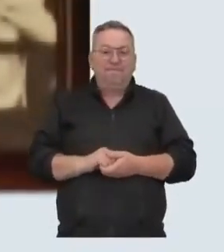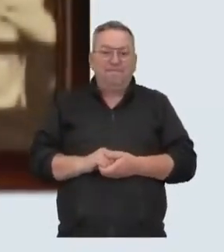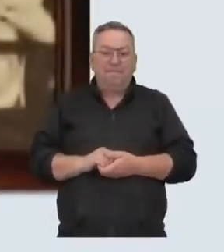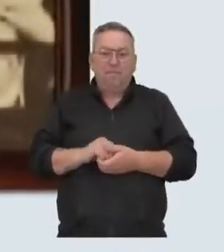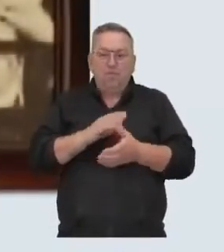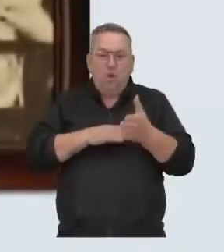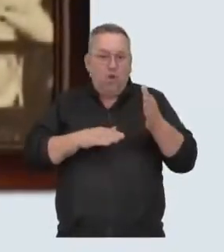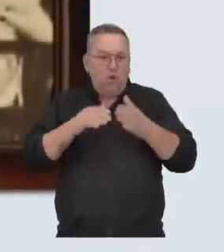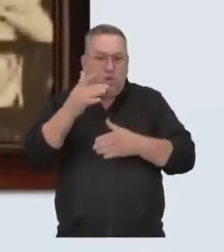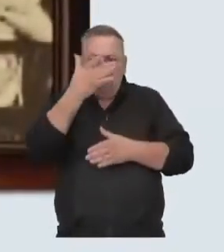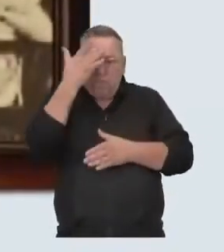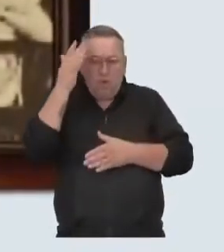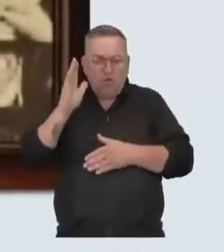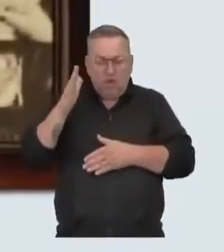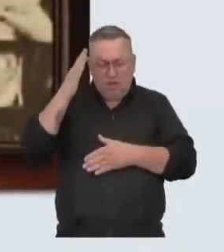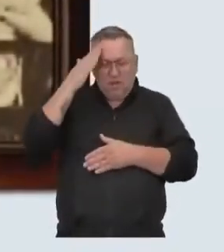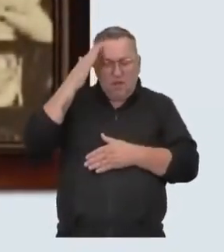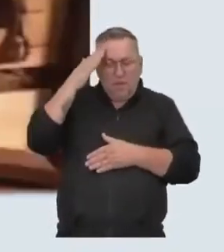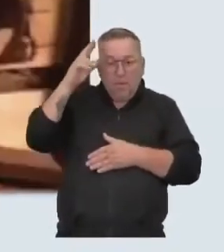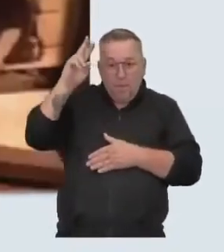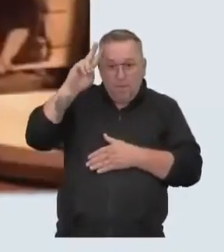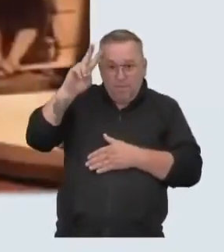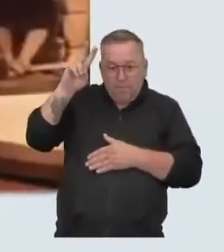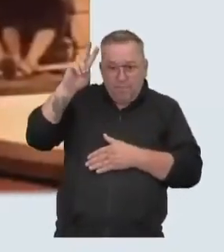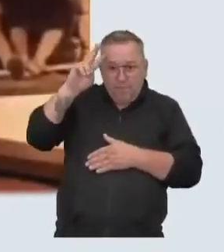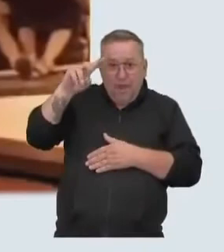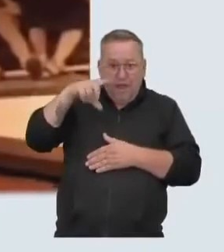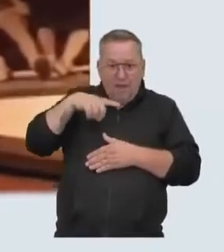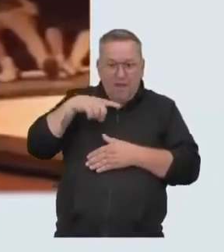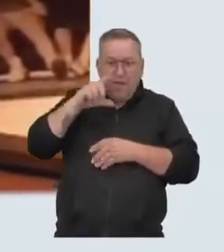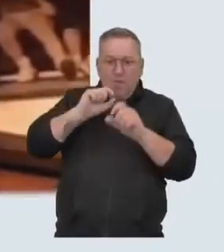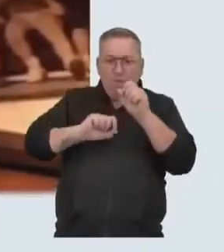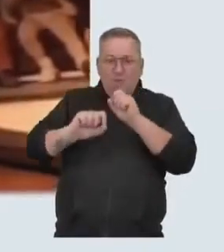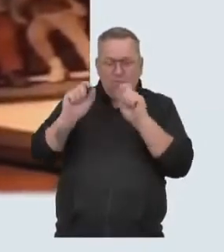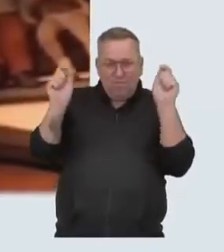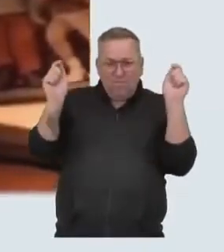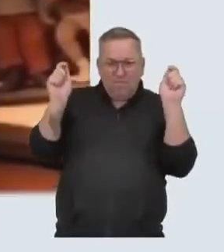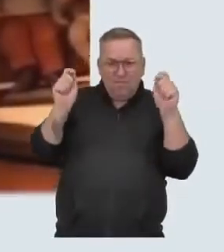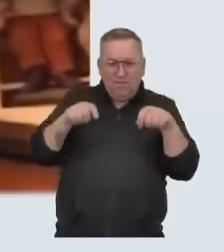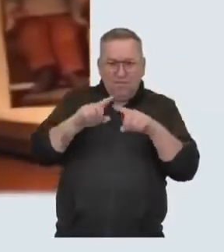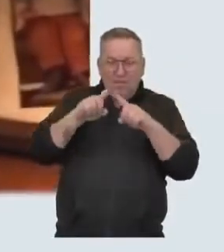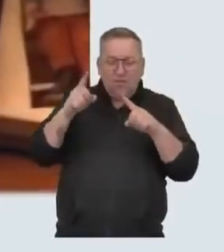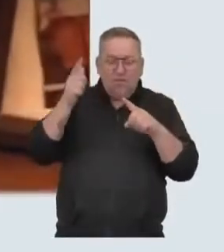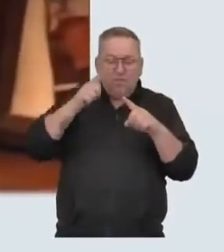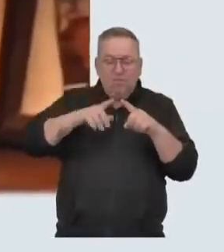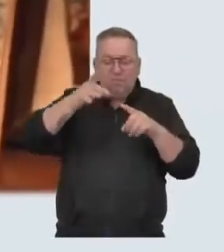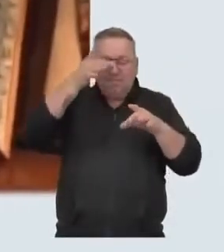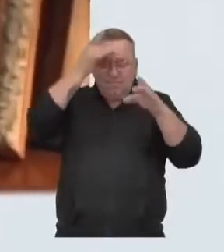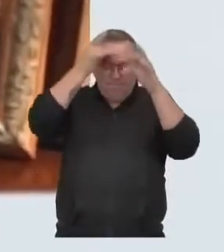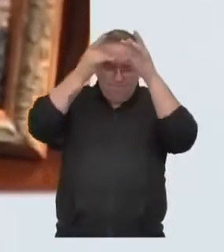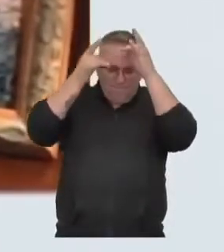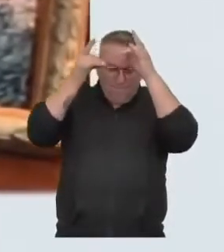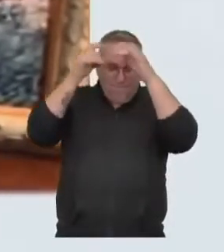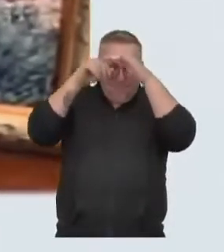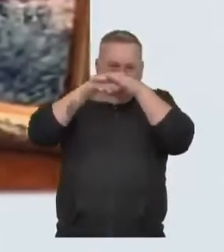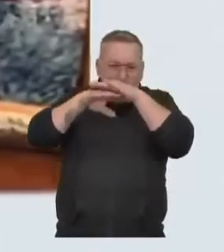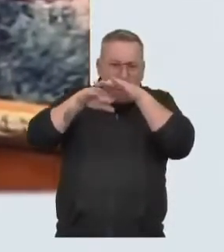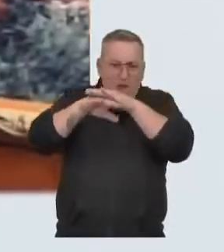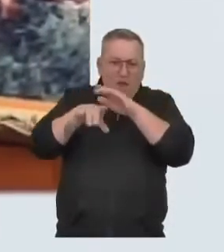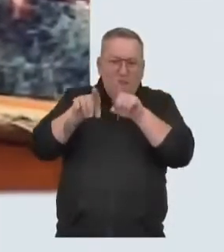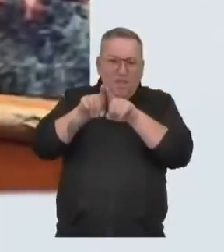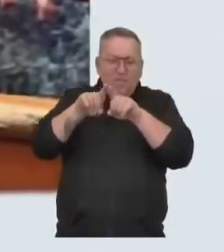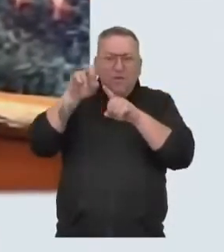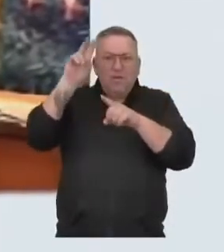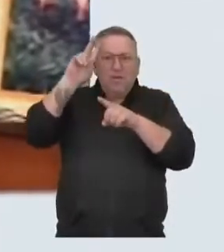Todo mundo já sabe que é por causa dela que temos a capacidade de adquirir, armazenar e